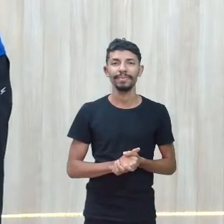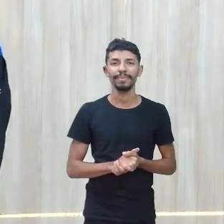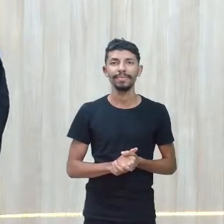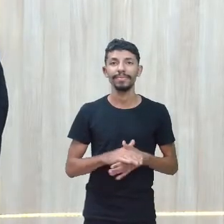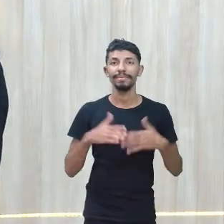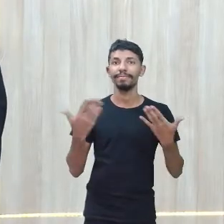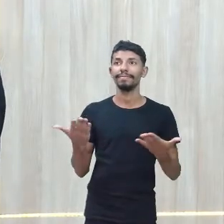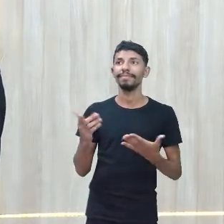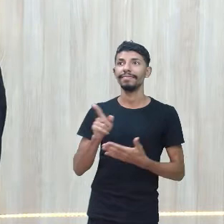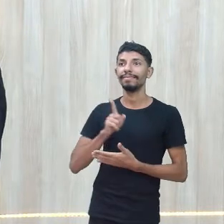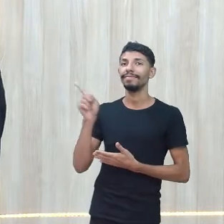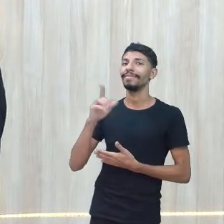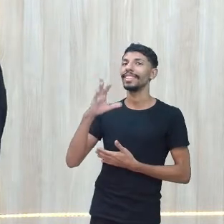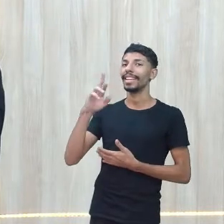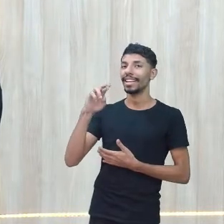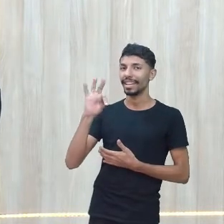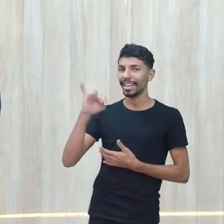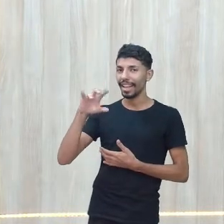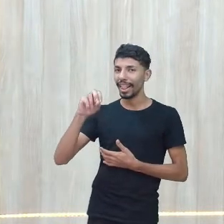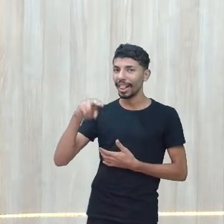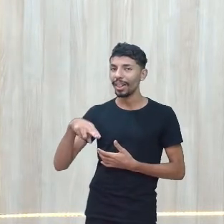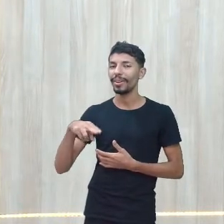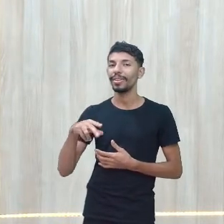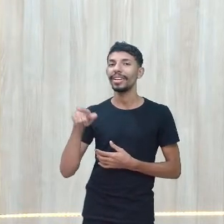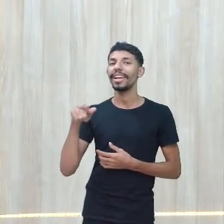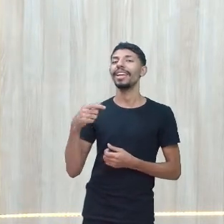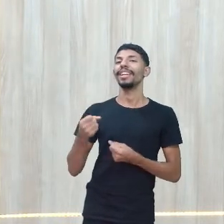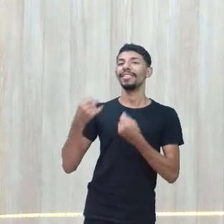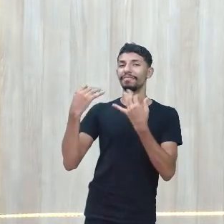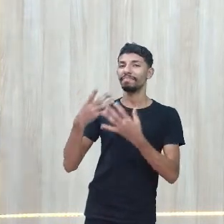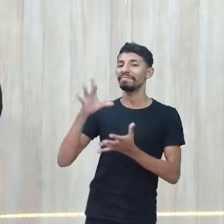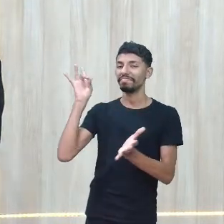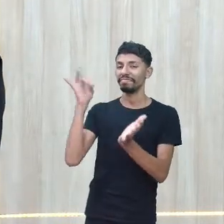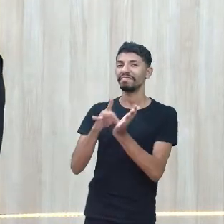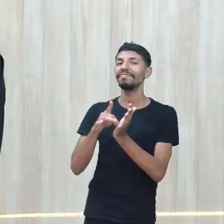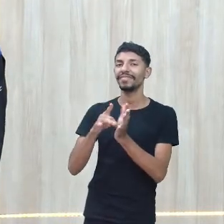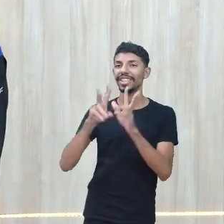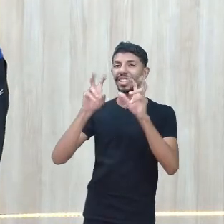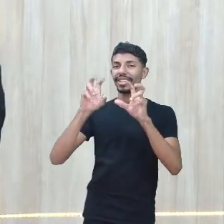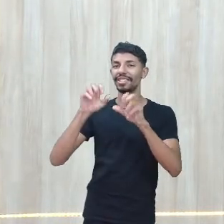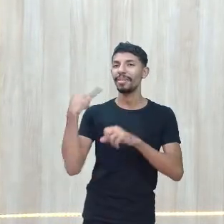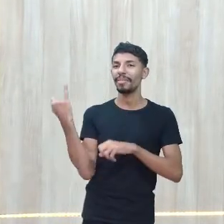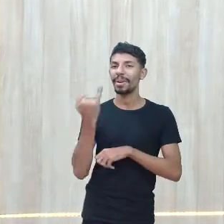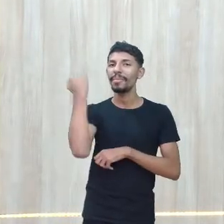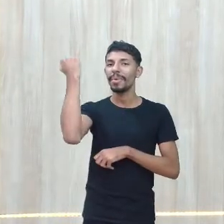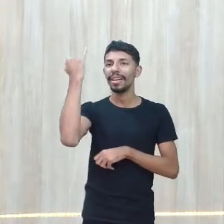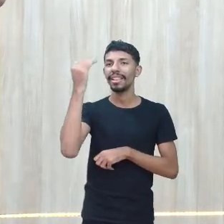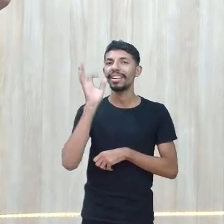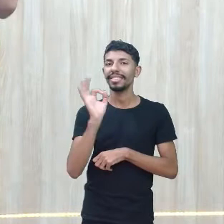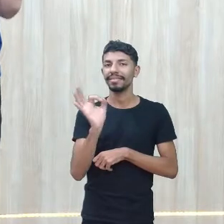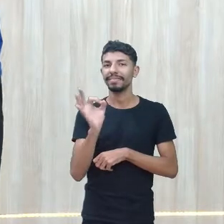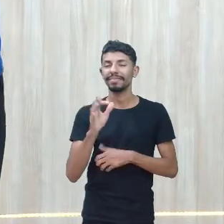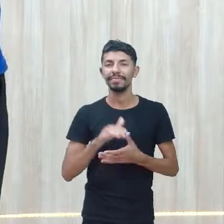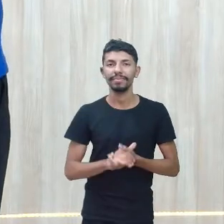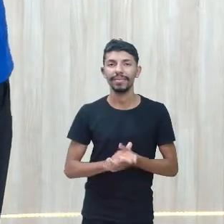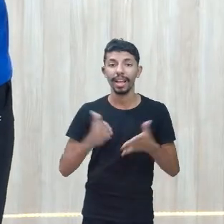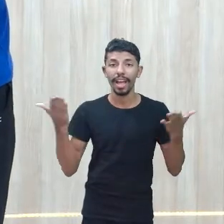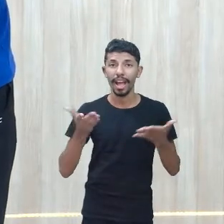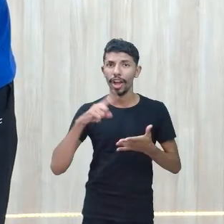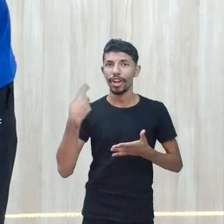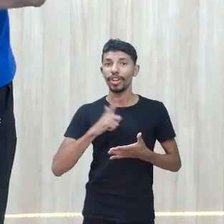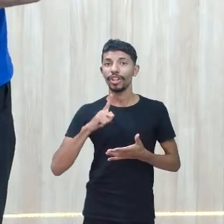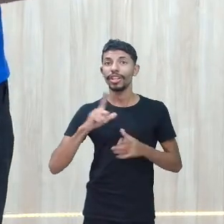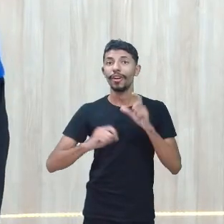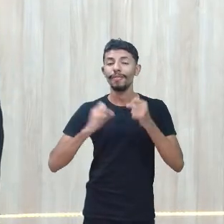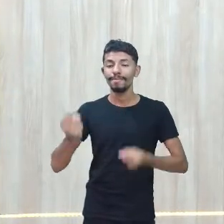Olha aí, o meu pirra Creiton, ele deu a ideia cheque, né, do que é essa importância. Agora a gente tem uma